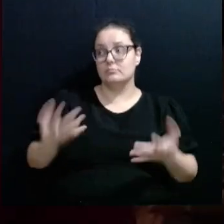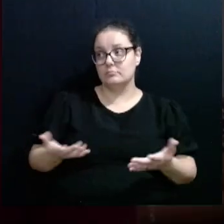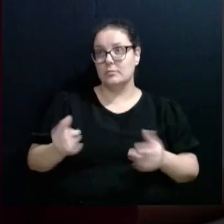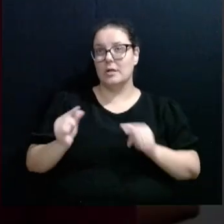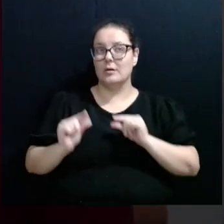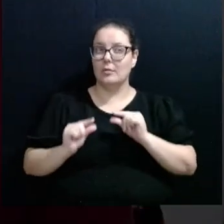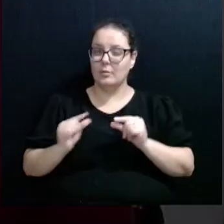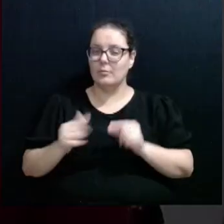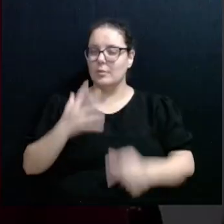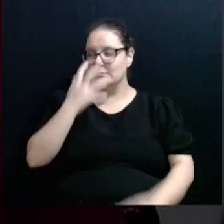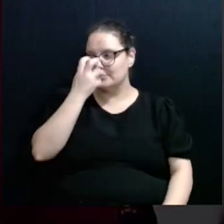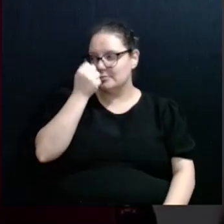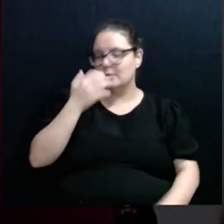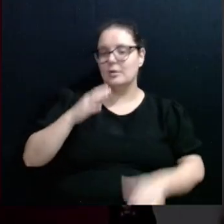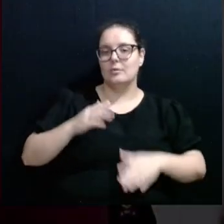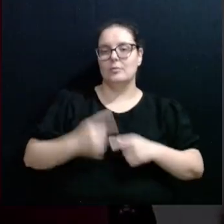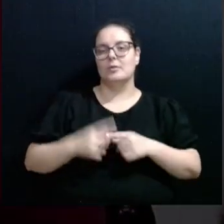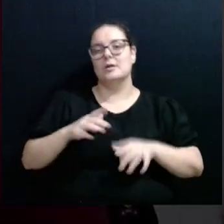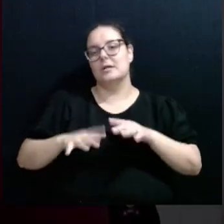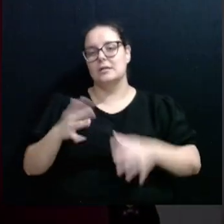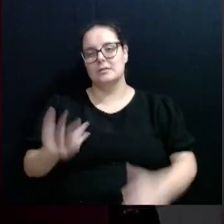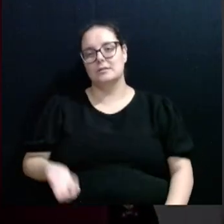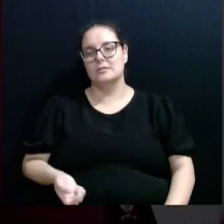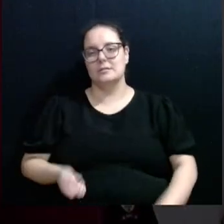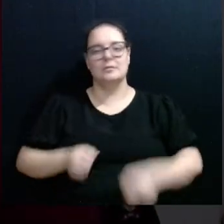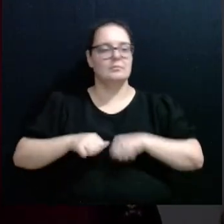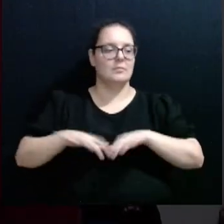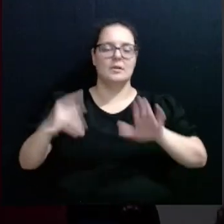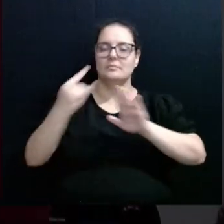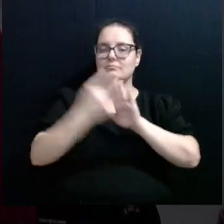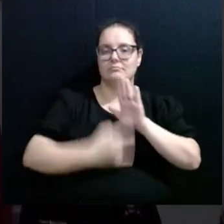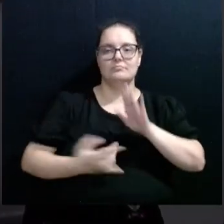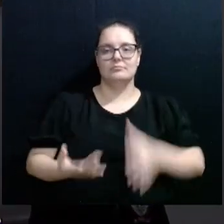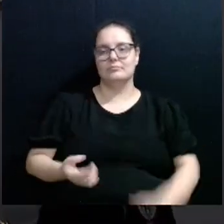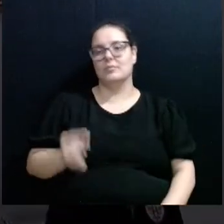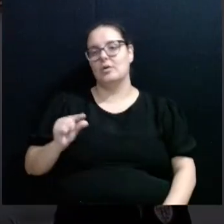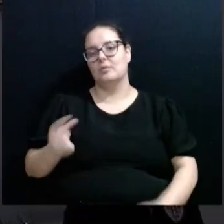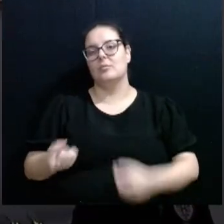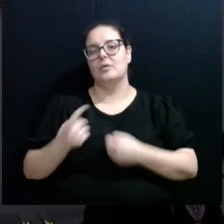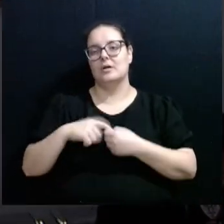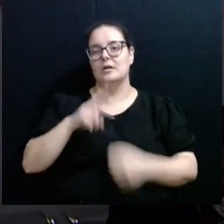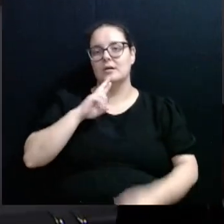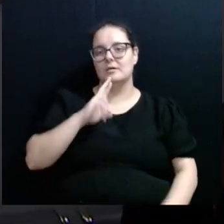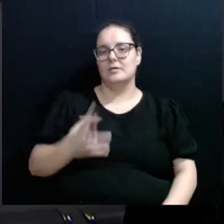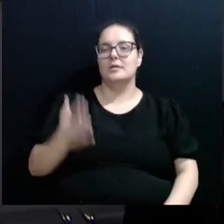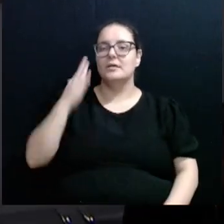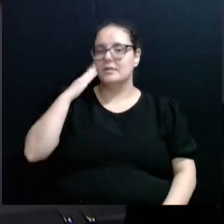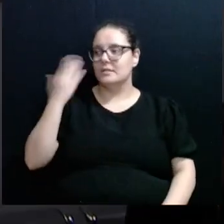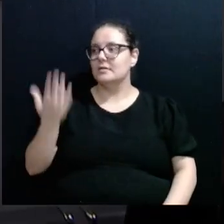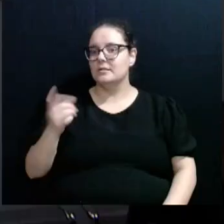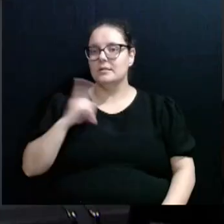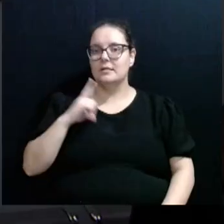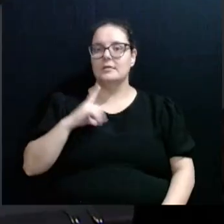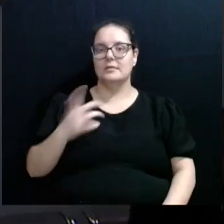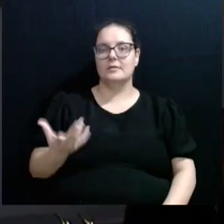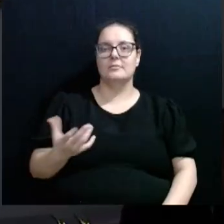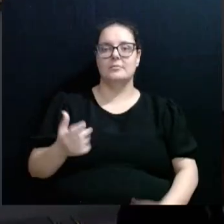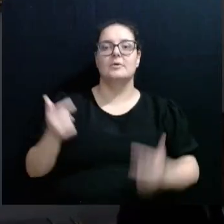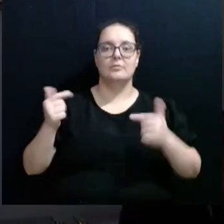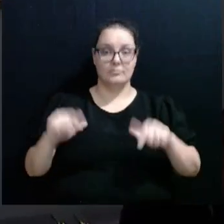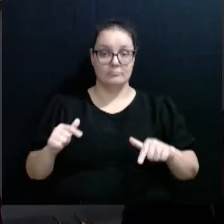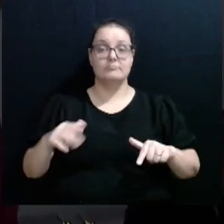frustrante às vezes, porque a gente dispara às vezes muito currículo e tem pouco retorno. E saber que tem um espaço na cidade